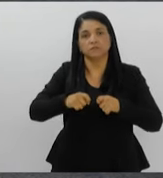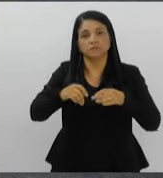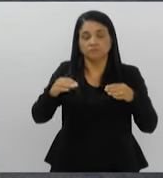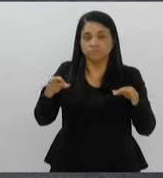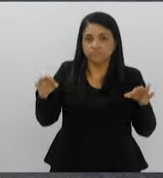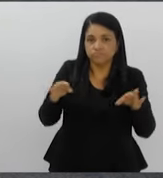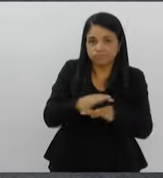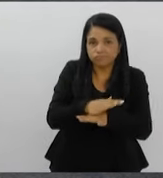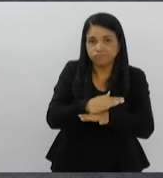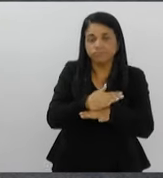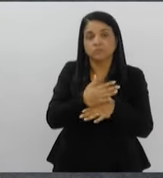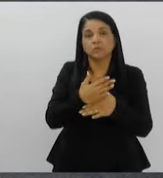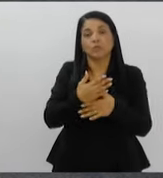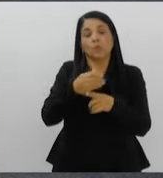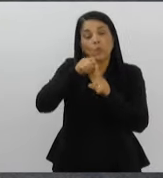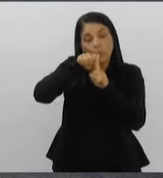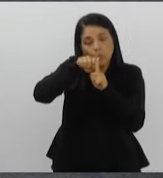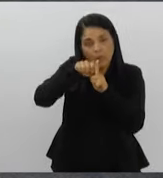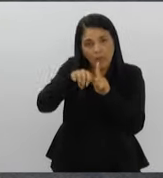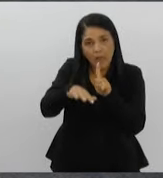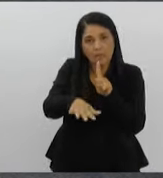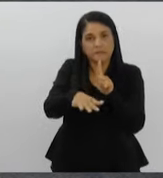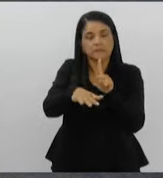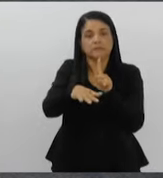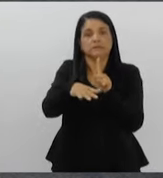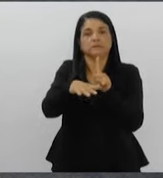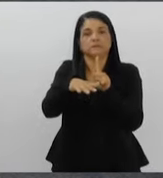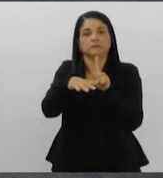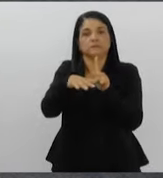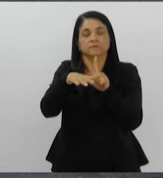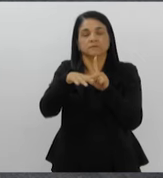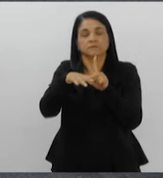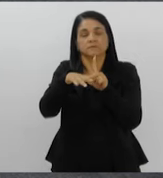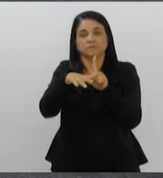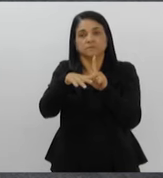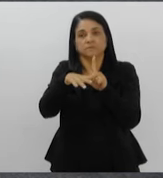a reinjeção do gás, na verdade, de